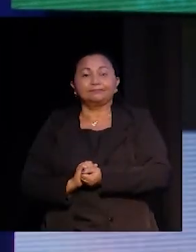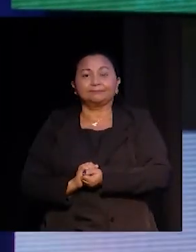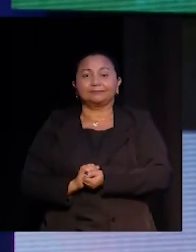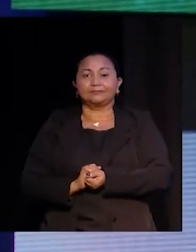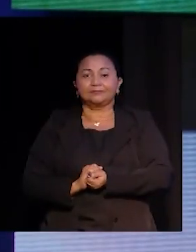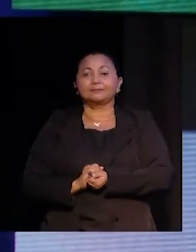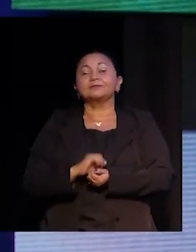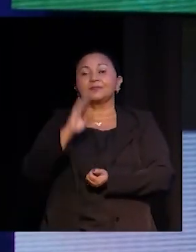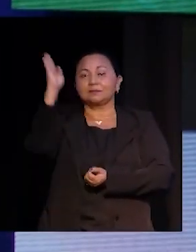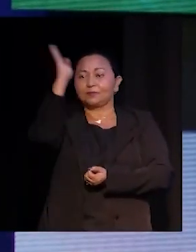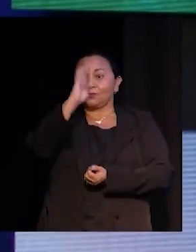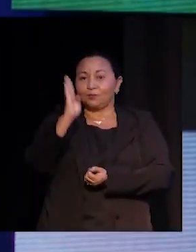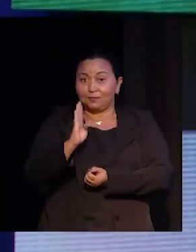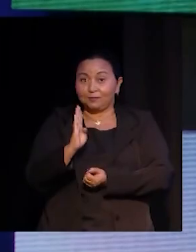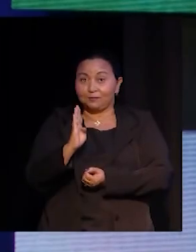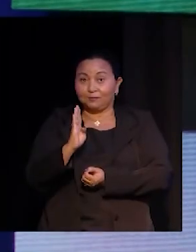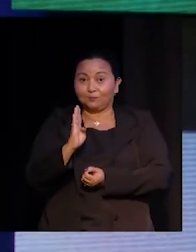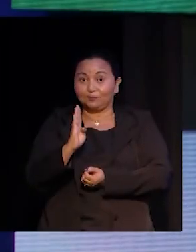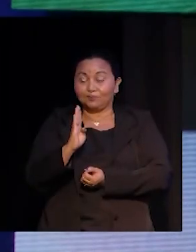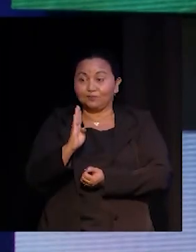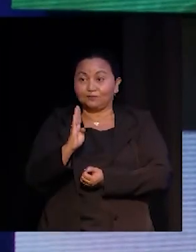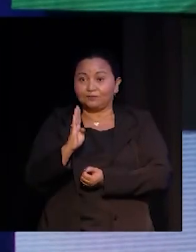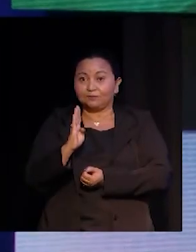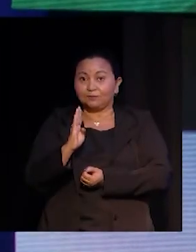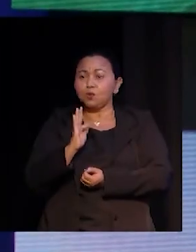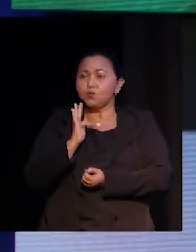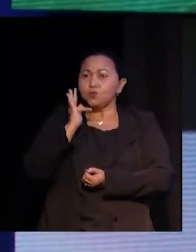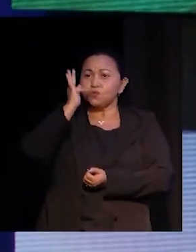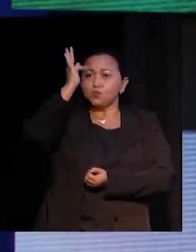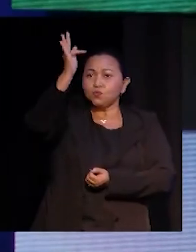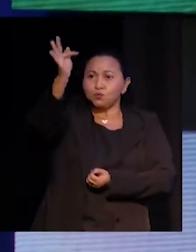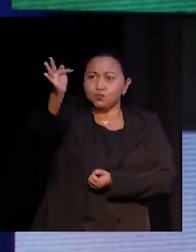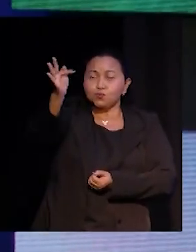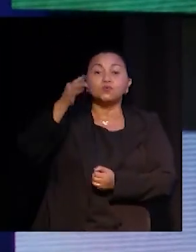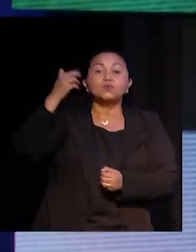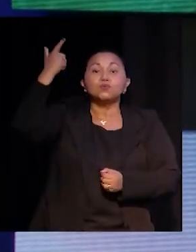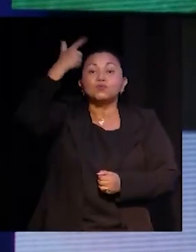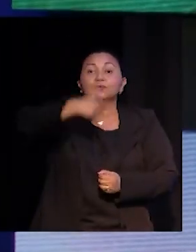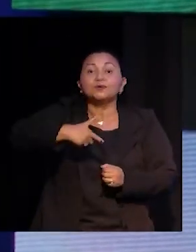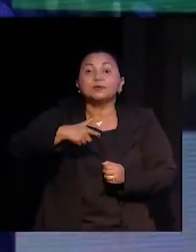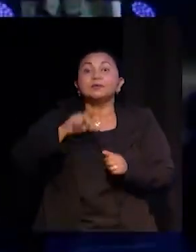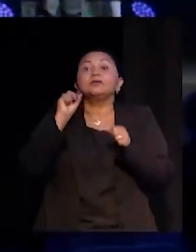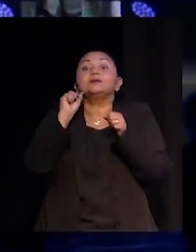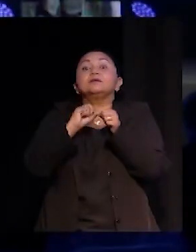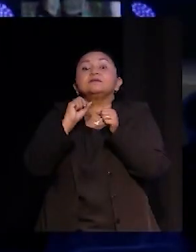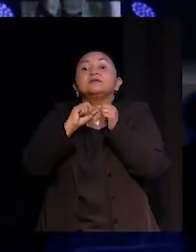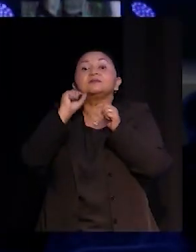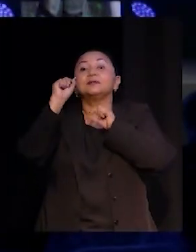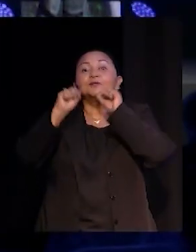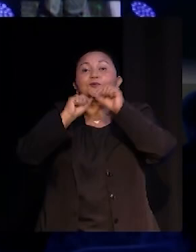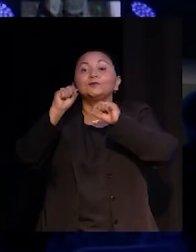só voltará a ser um país relevante